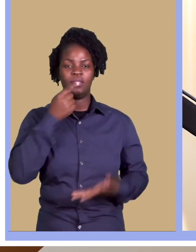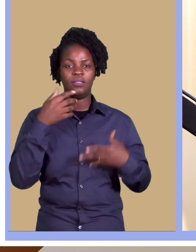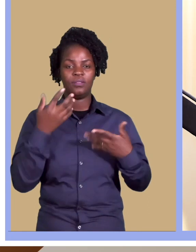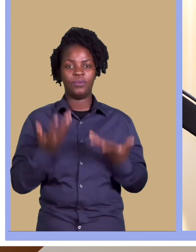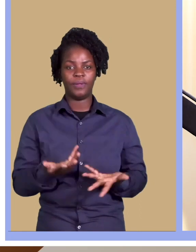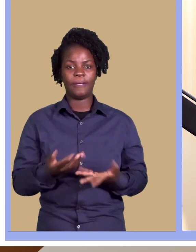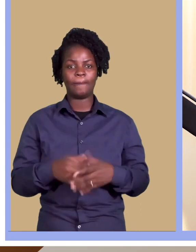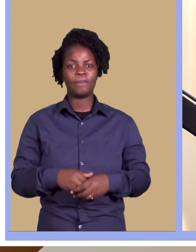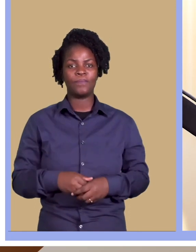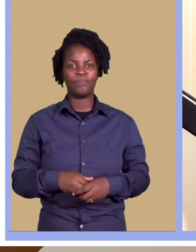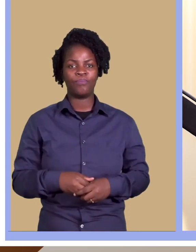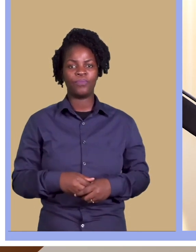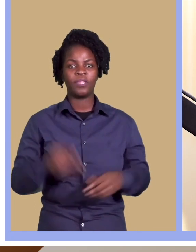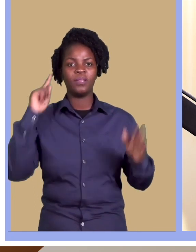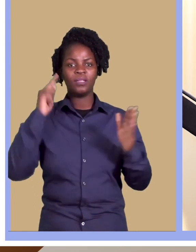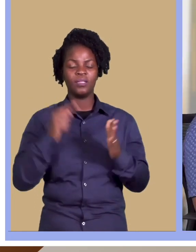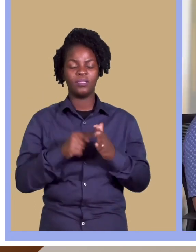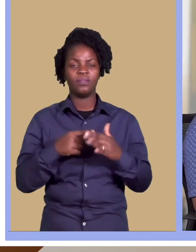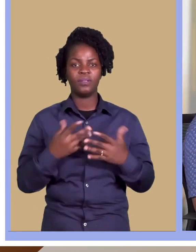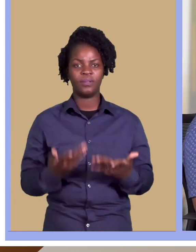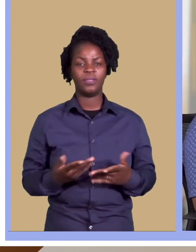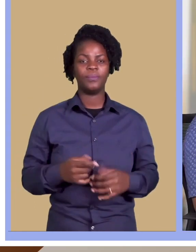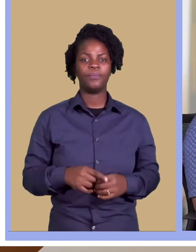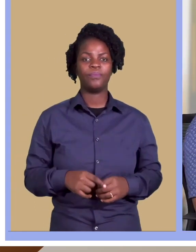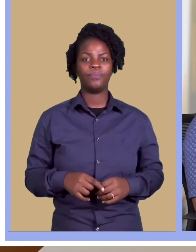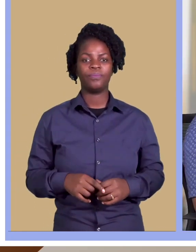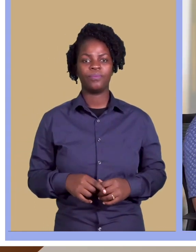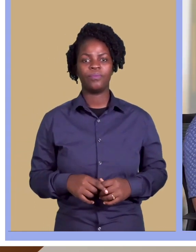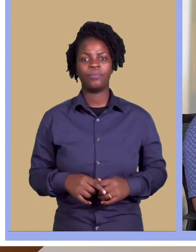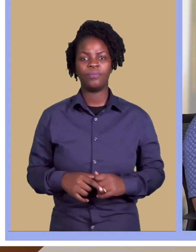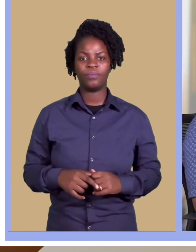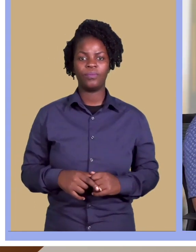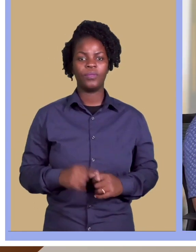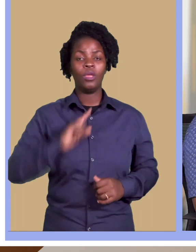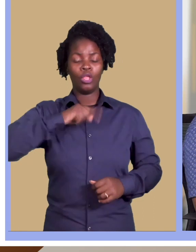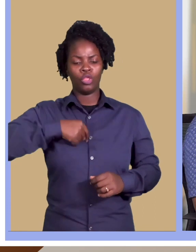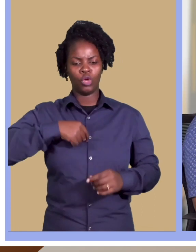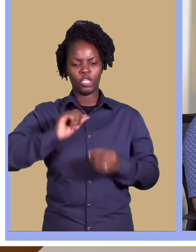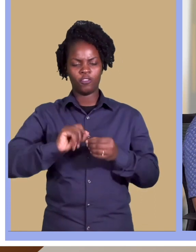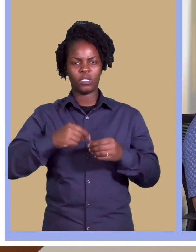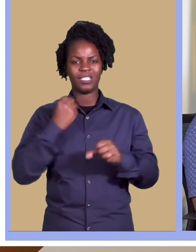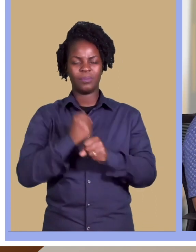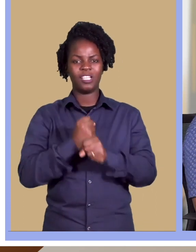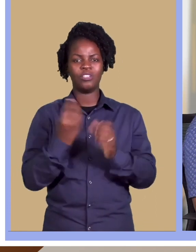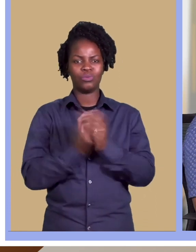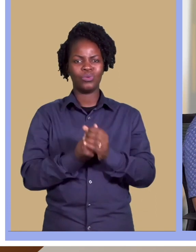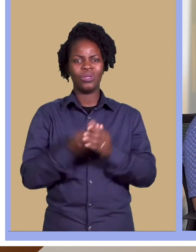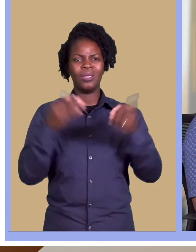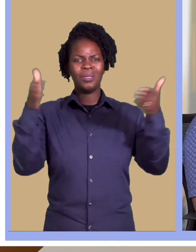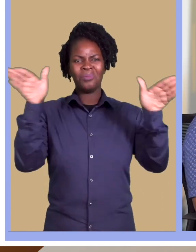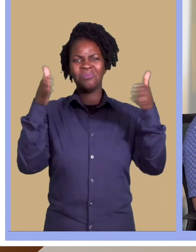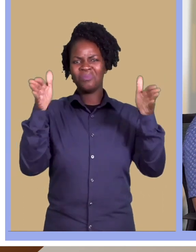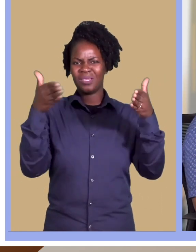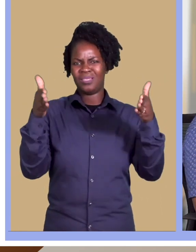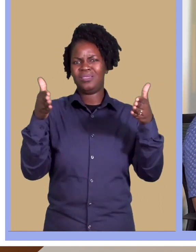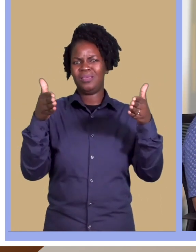um órgão com competências executivas, por exemplo, como o Conselho Nacional de Combate ao SIDA. Então, mas infelizmente das